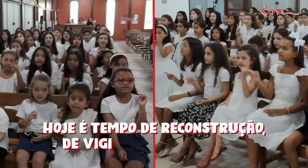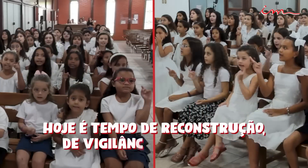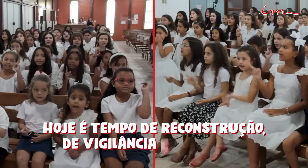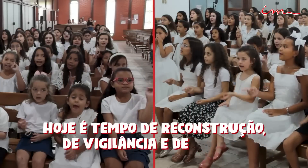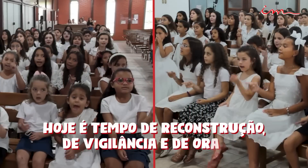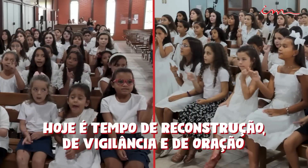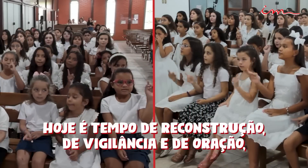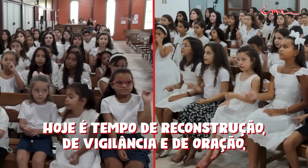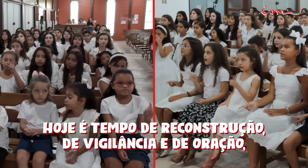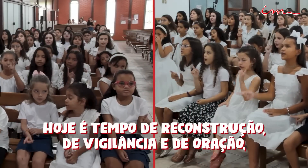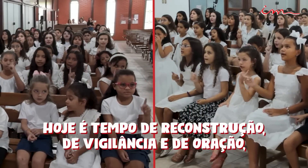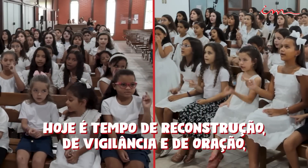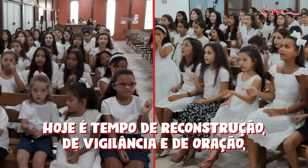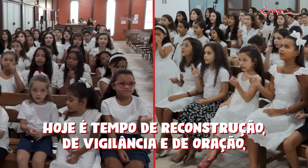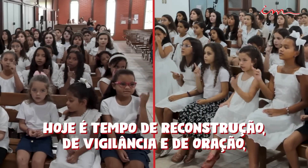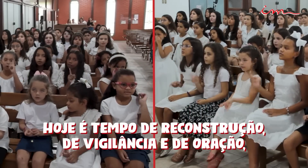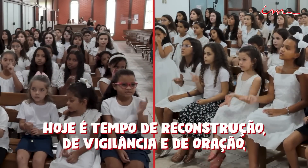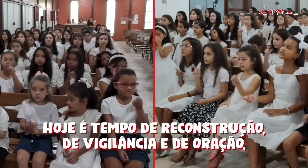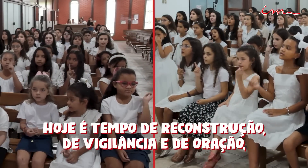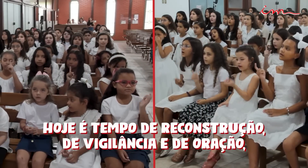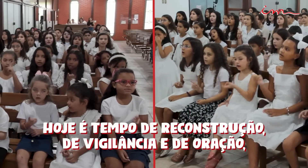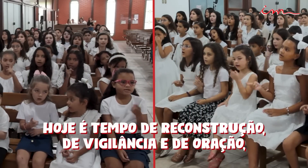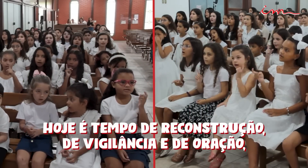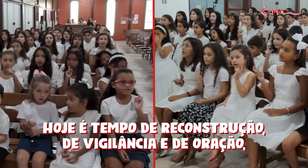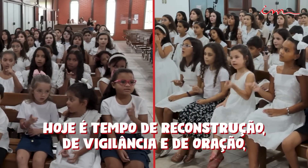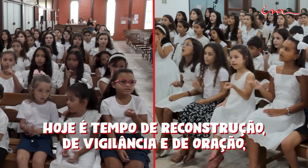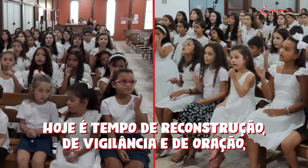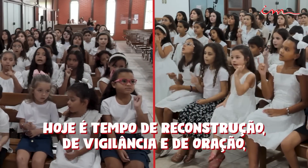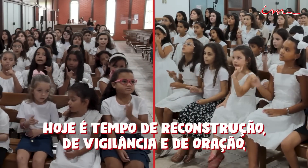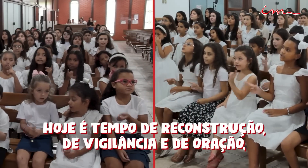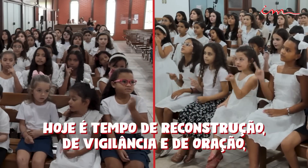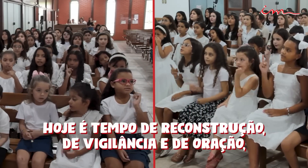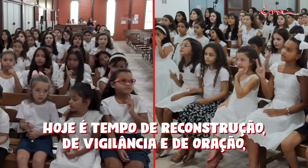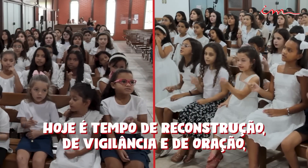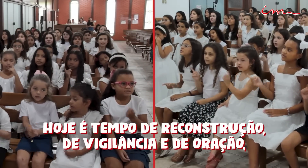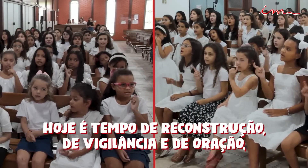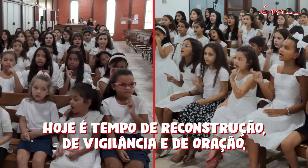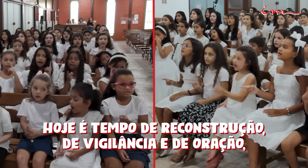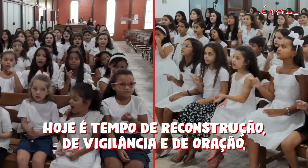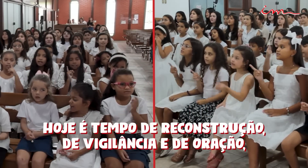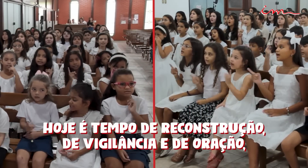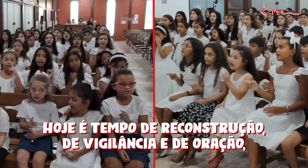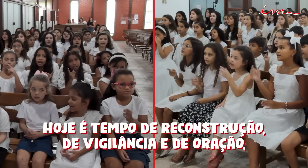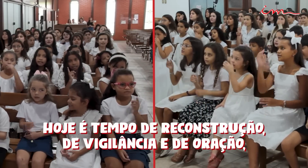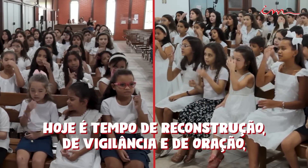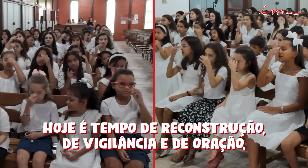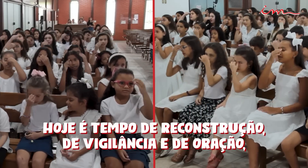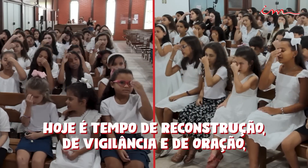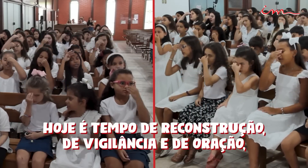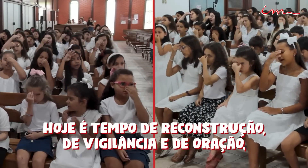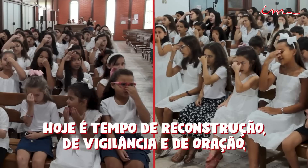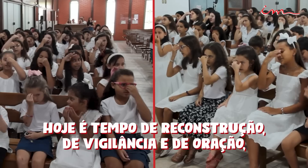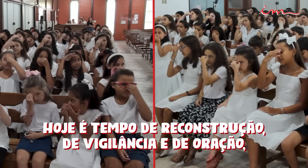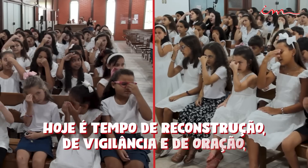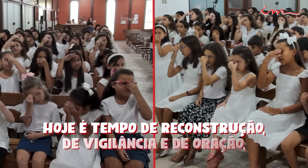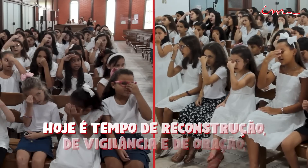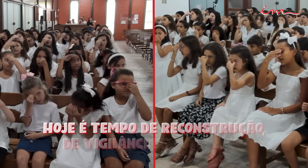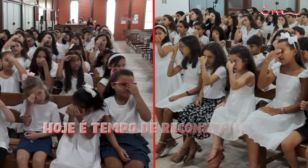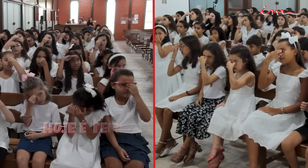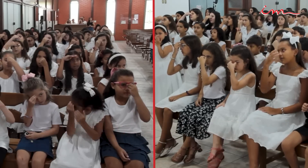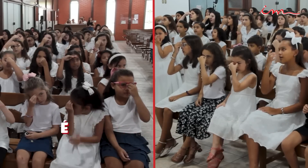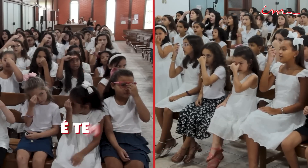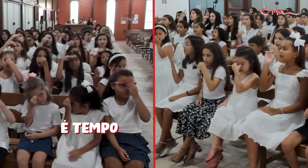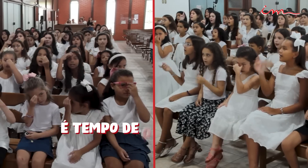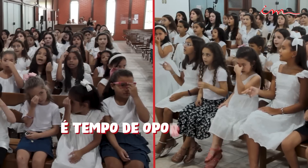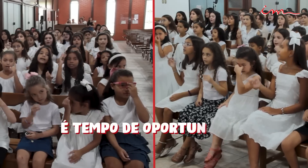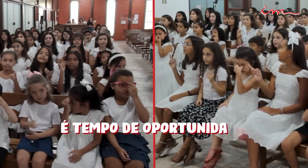Hoje é tempo de reconstrução, de vigilância e de